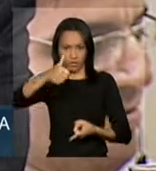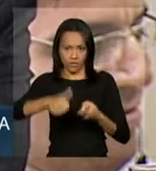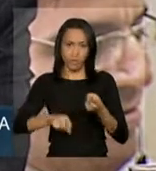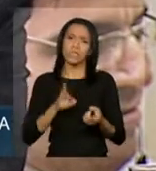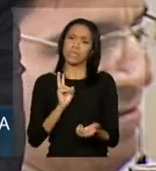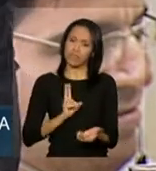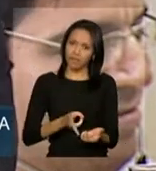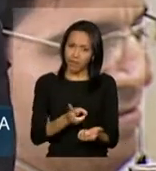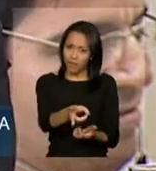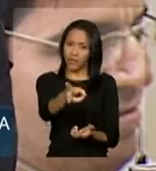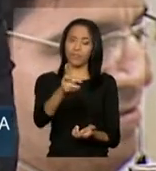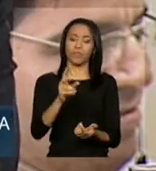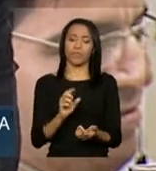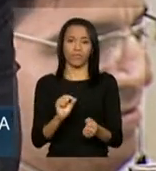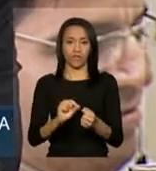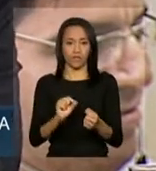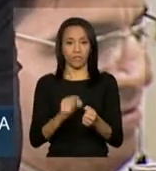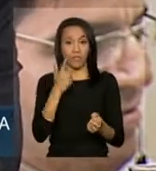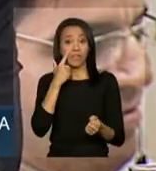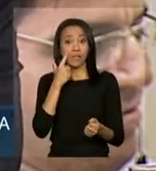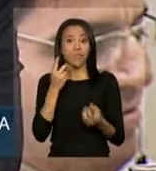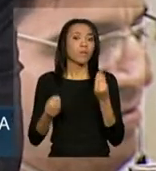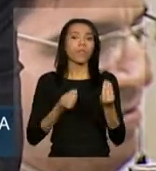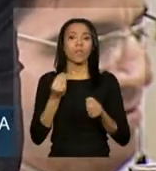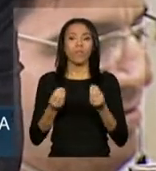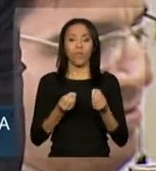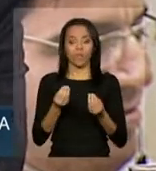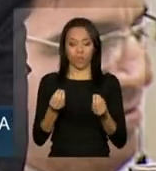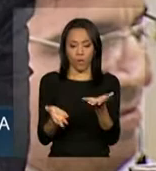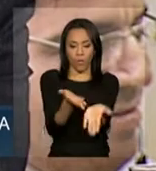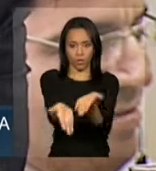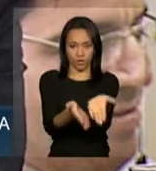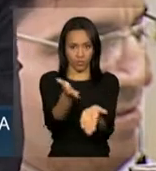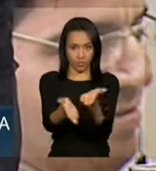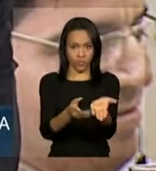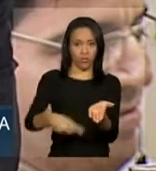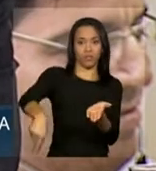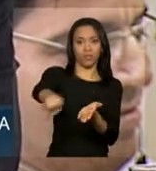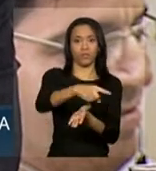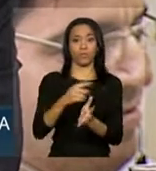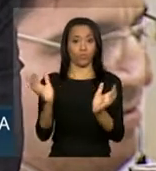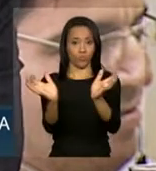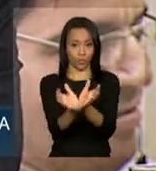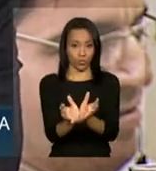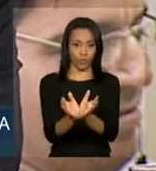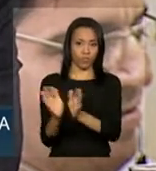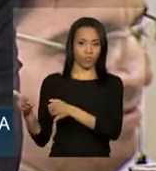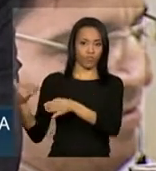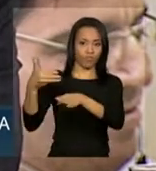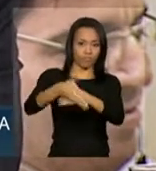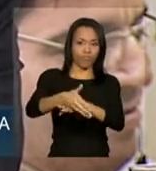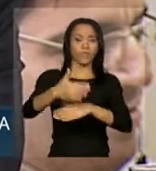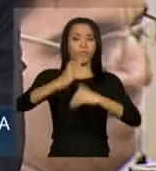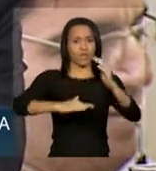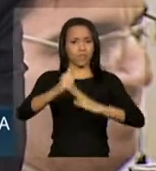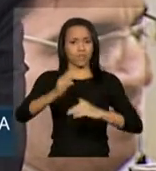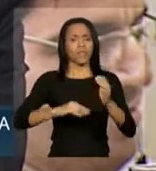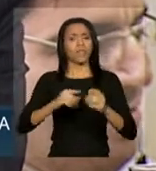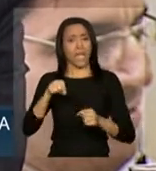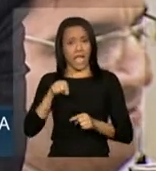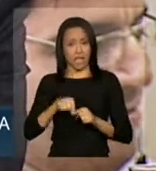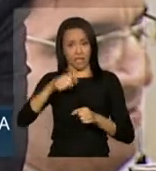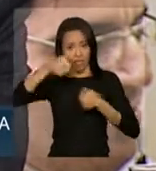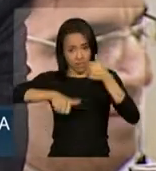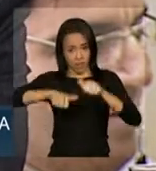regularmente para os profissionais processo de avaliação do atendimento dele na equipe e essa avaliação é fundamental para que